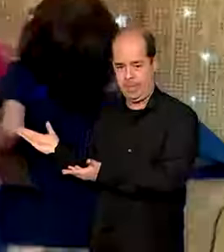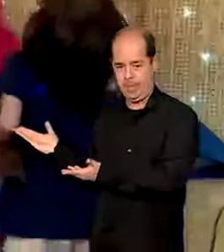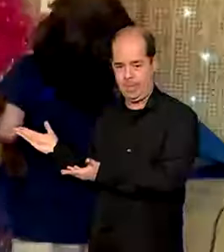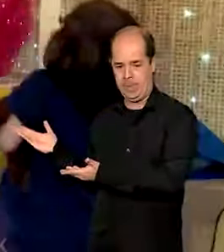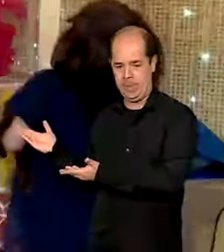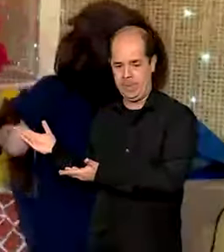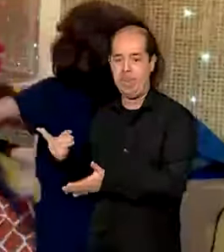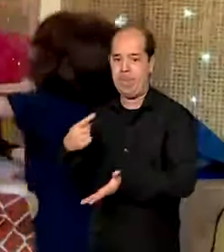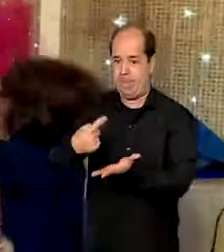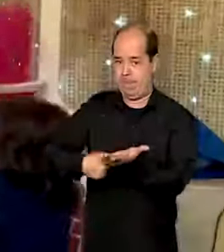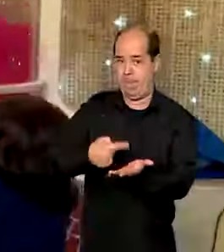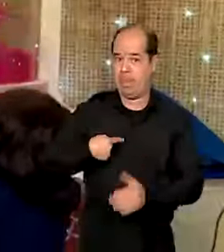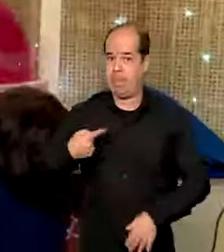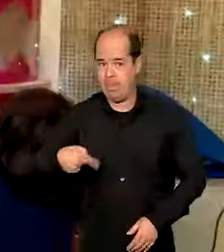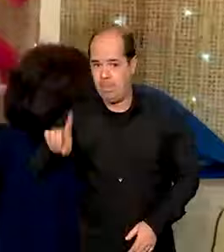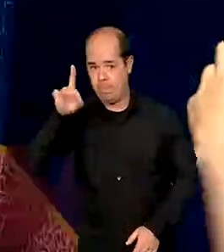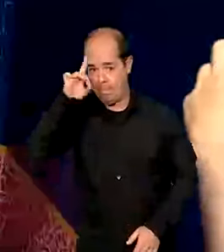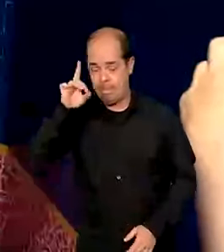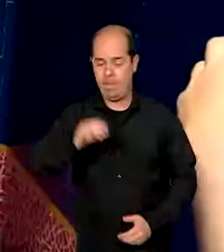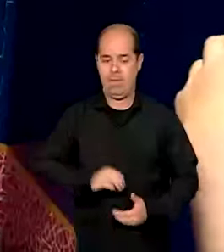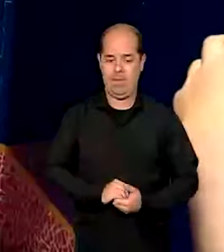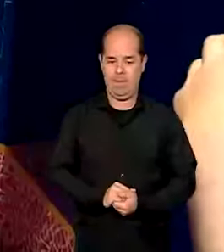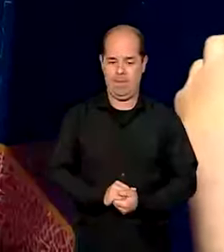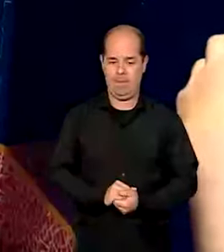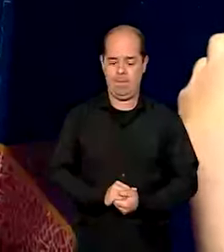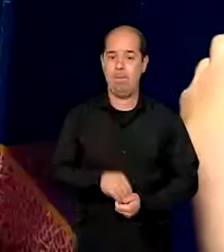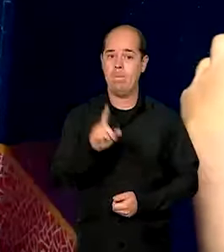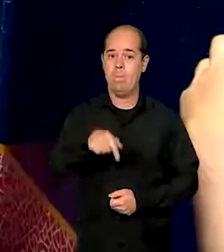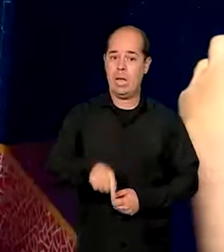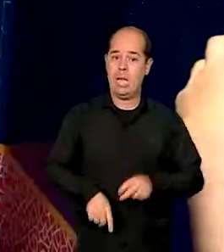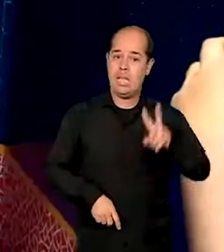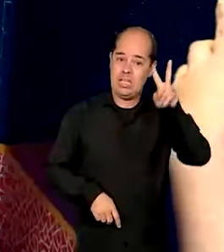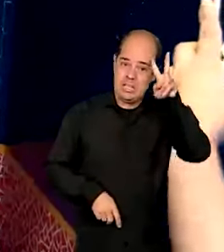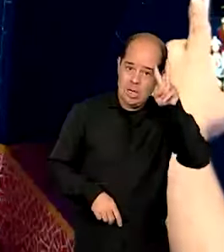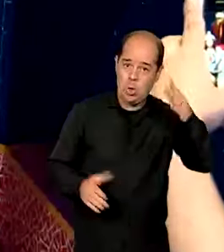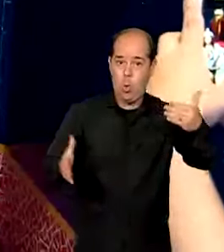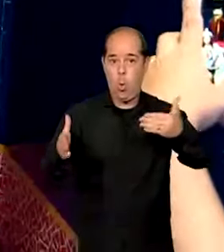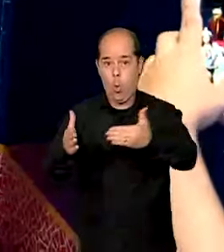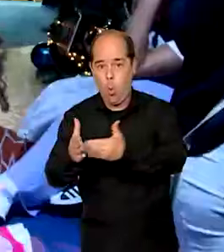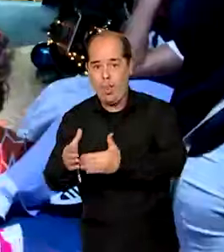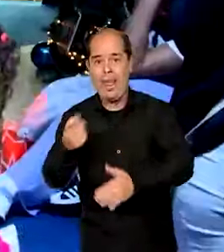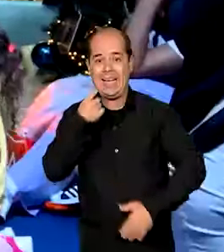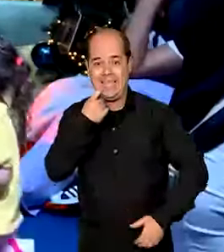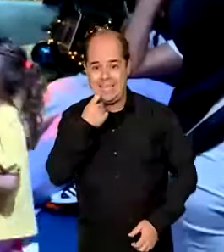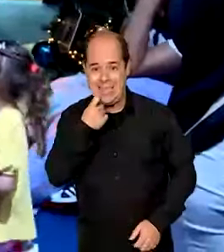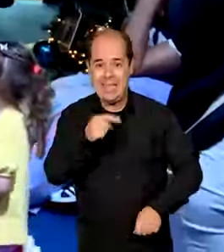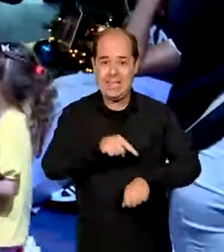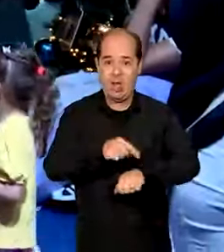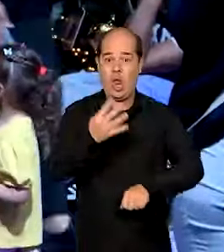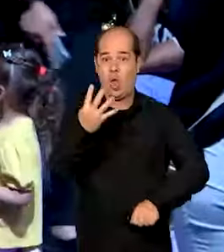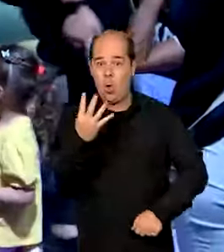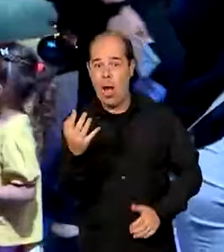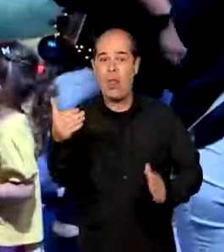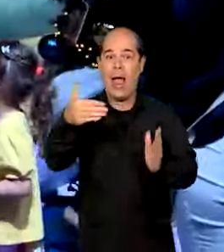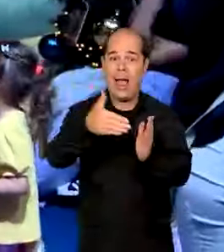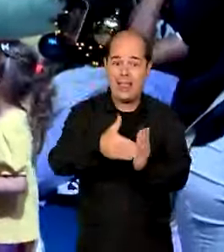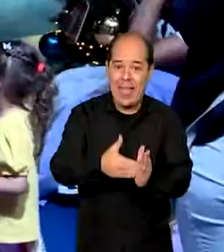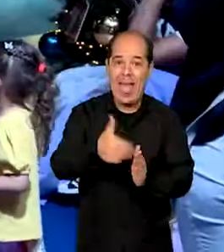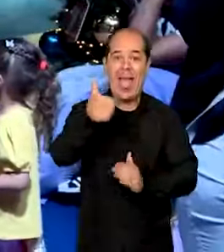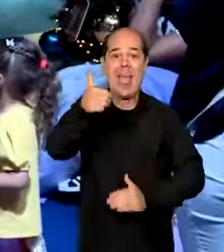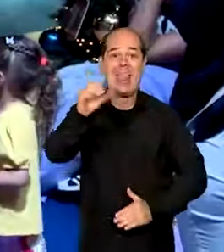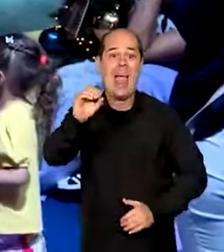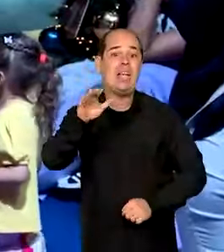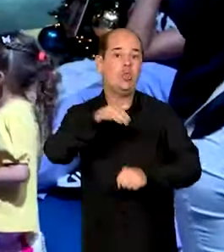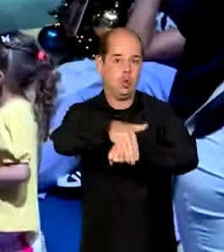ritmosdonatalcaixaelo.com.br. O evento Ritmos de Natal funciona de segunda a sexta-feira, das 4 da tarde às 10 da noite. Sábados